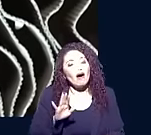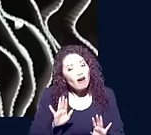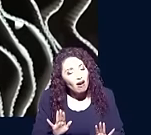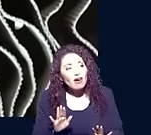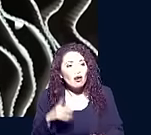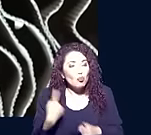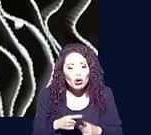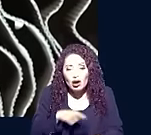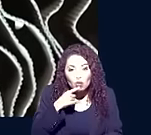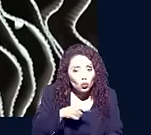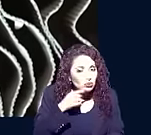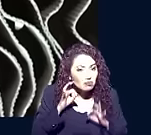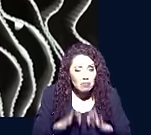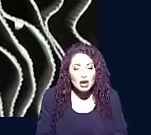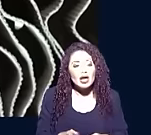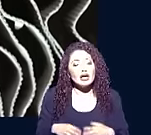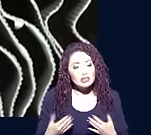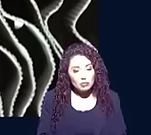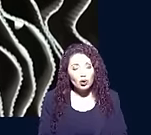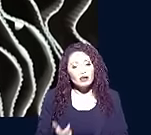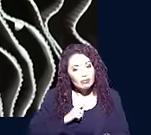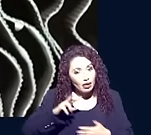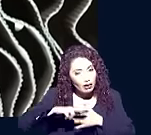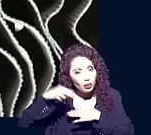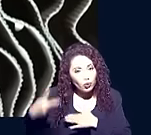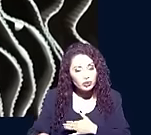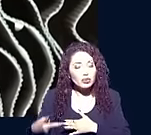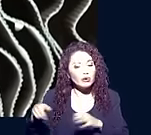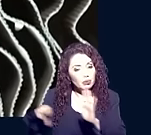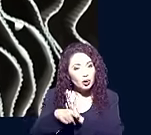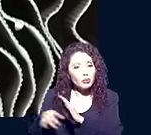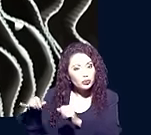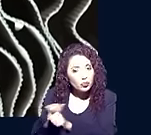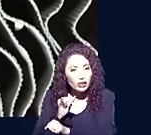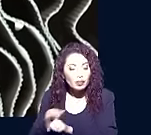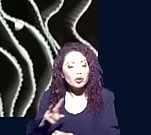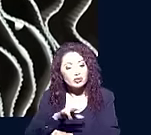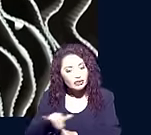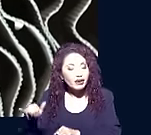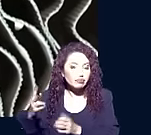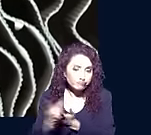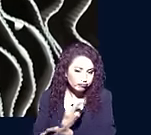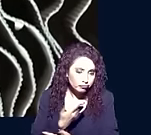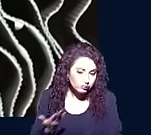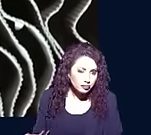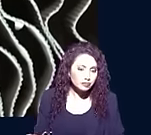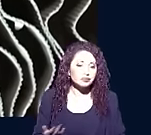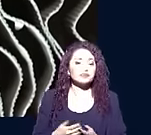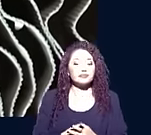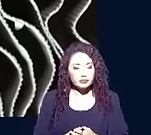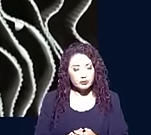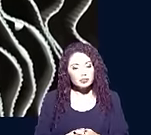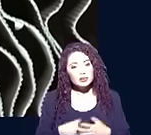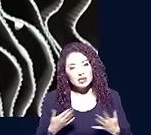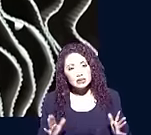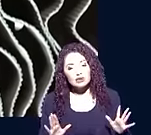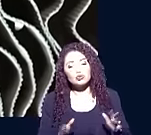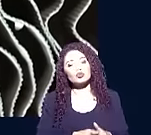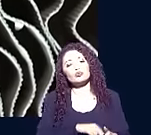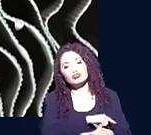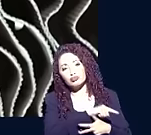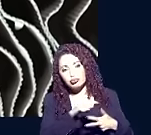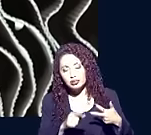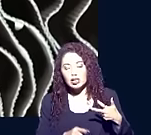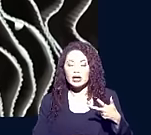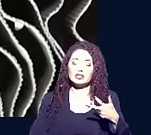consequências do arcabouço que serão aplicadas não existe essa vontade nem do executivo nem do Legislativo nem do